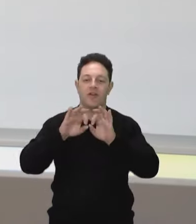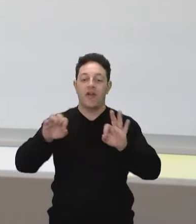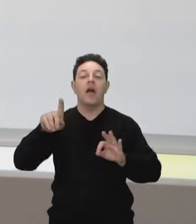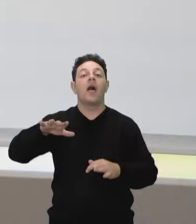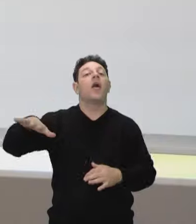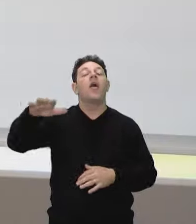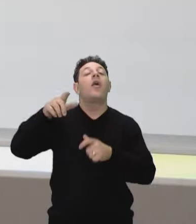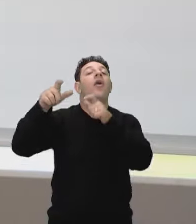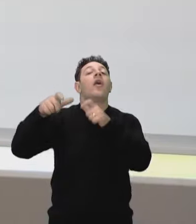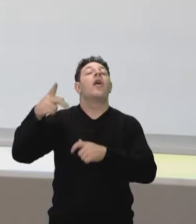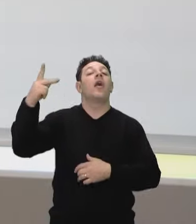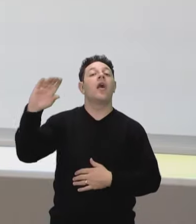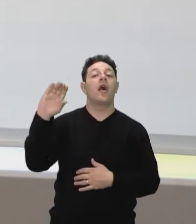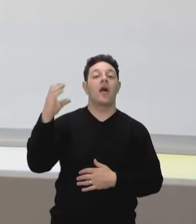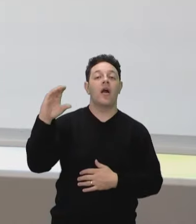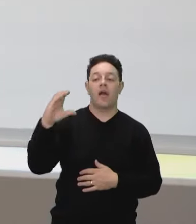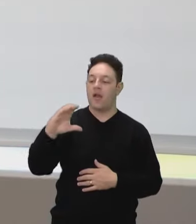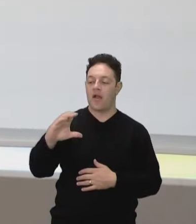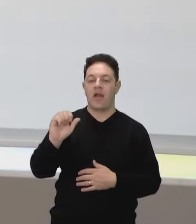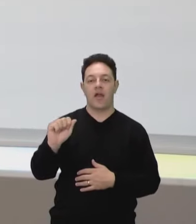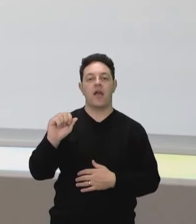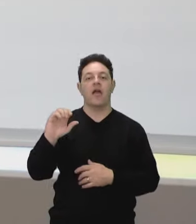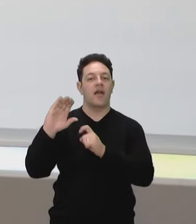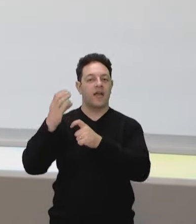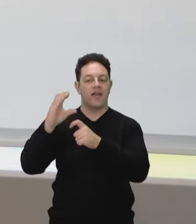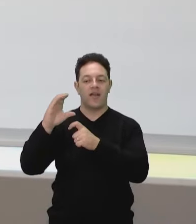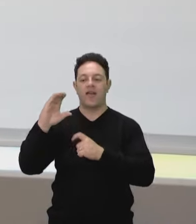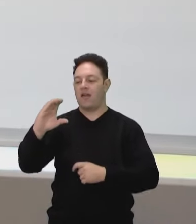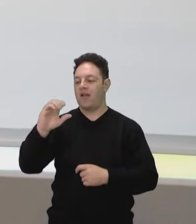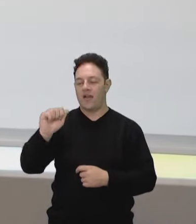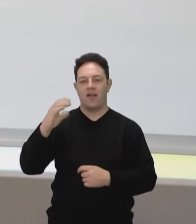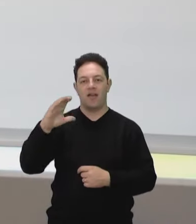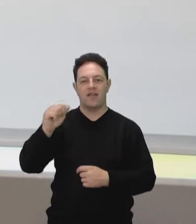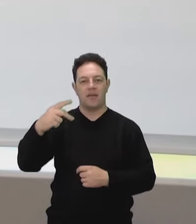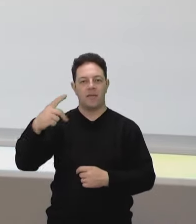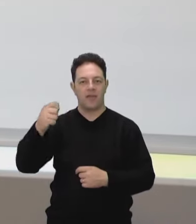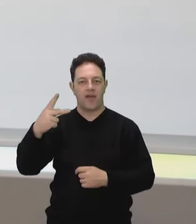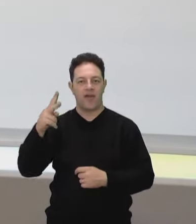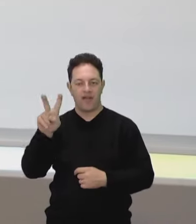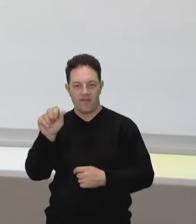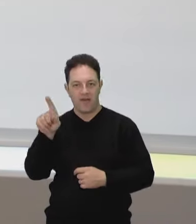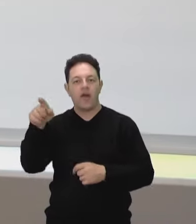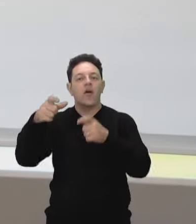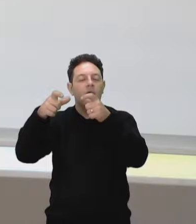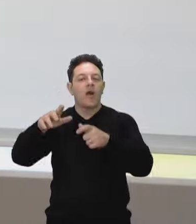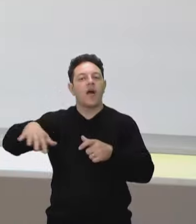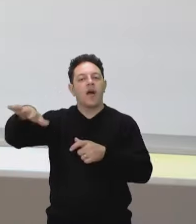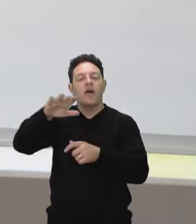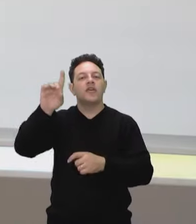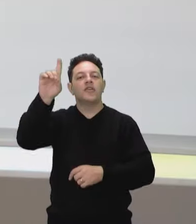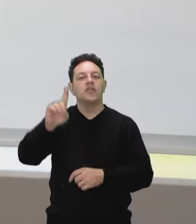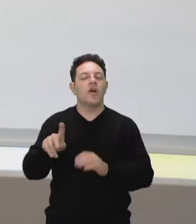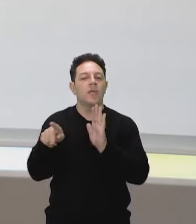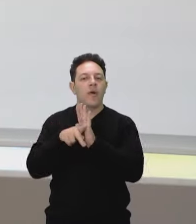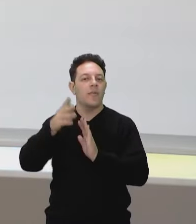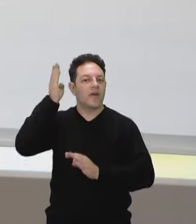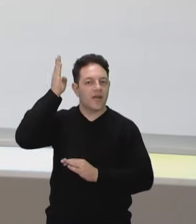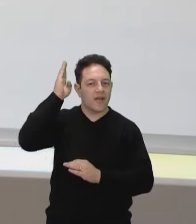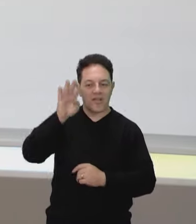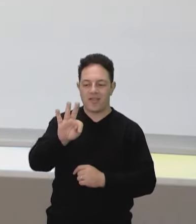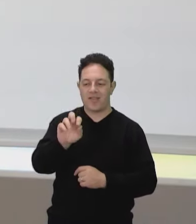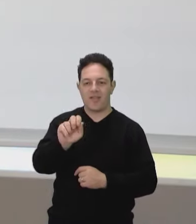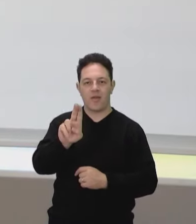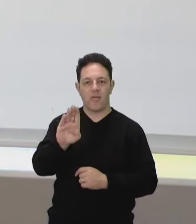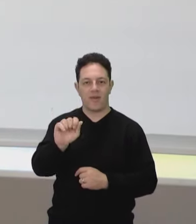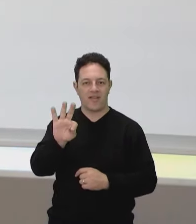de Caçapava, da Diretoria de Ensino de Taubaté. Obrigada à Diretoria de Ensino também, que fez o mundo aí para eles